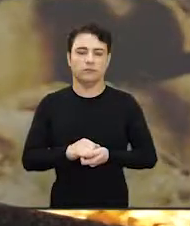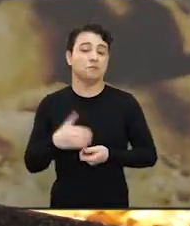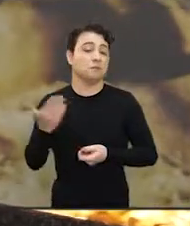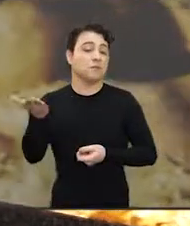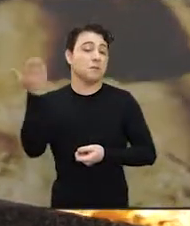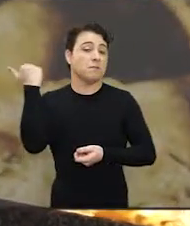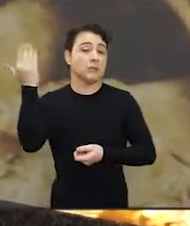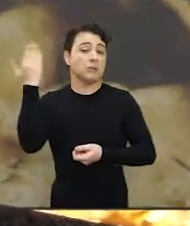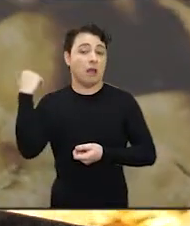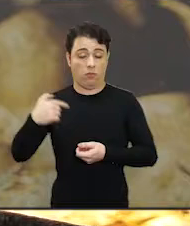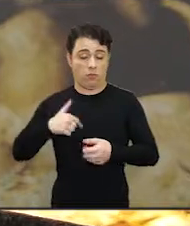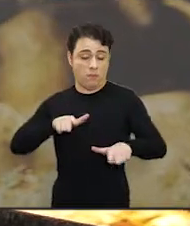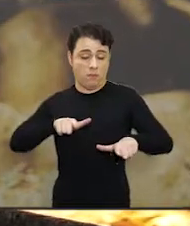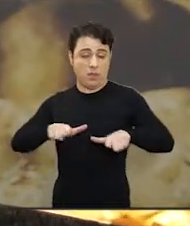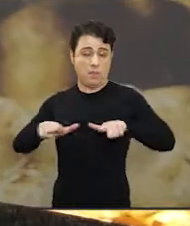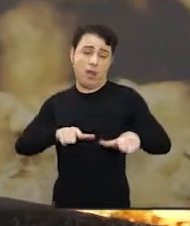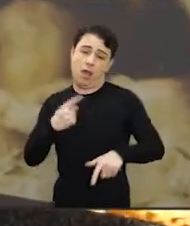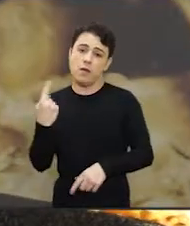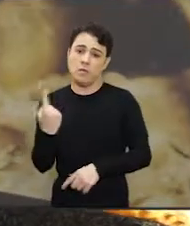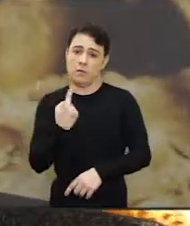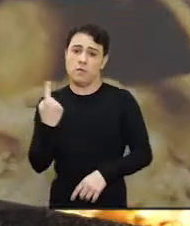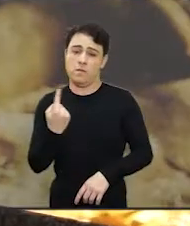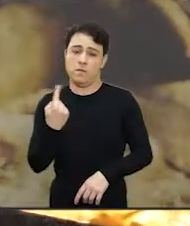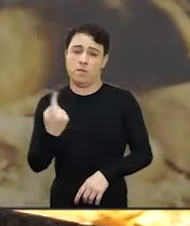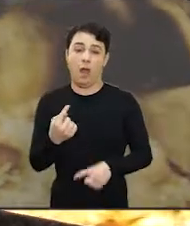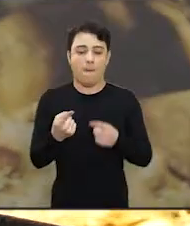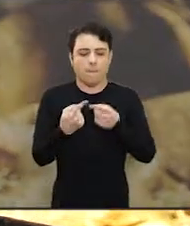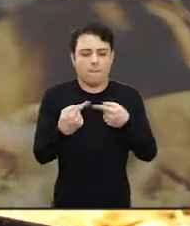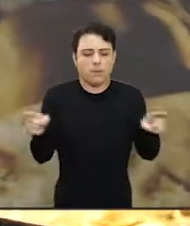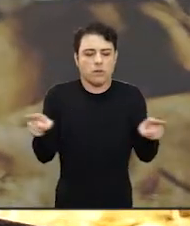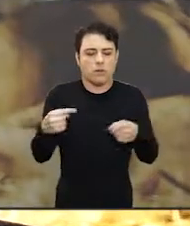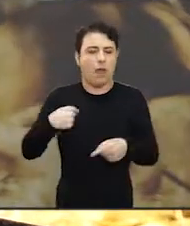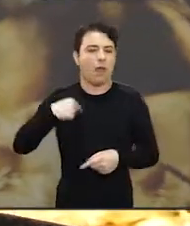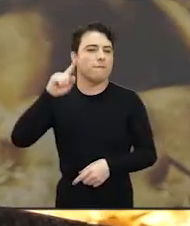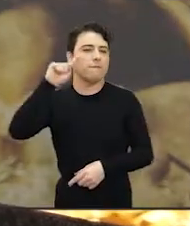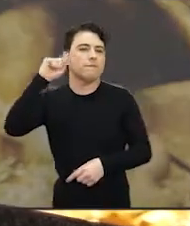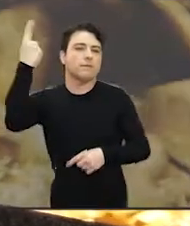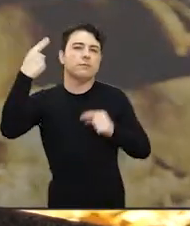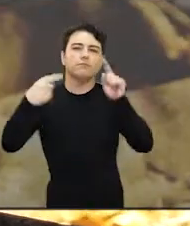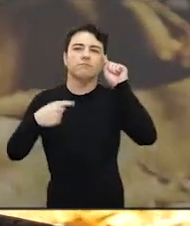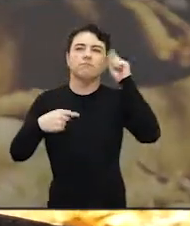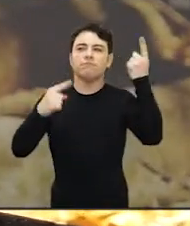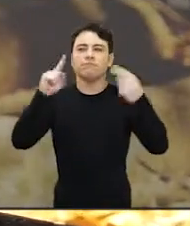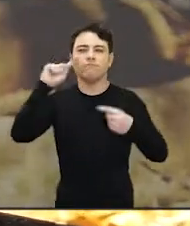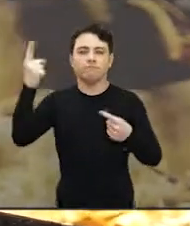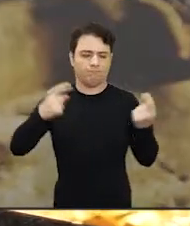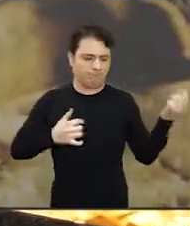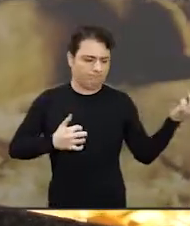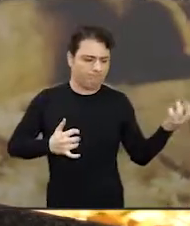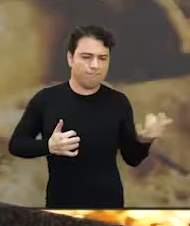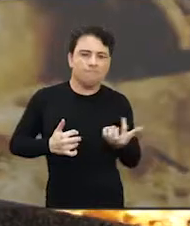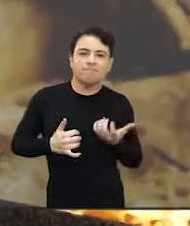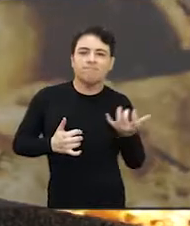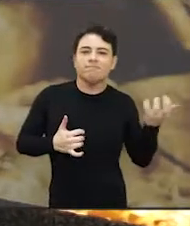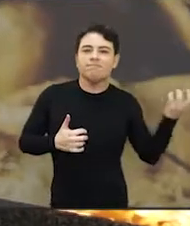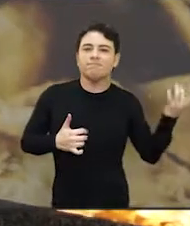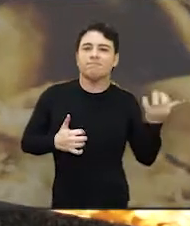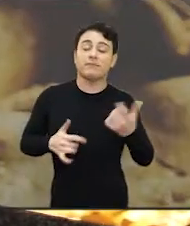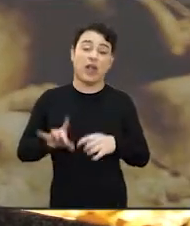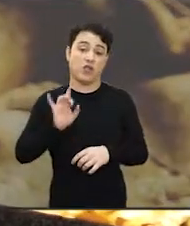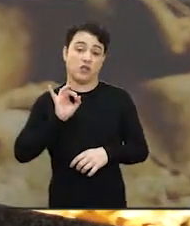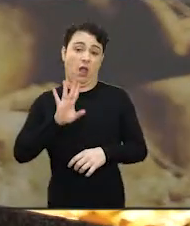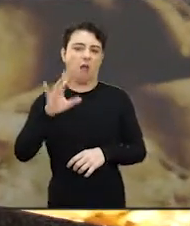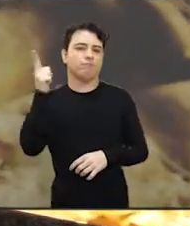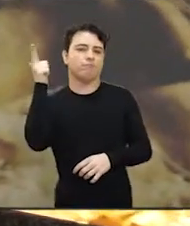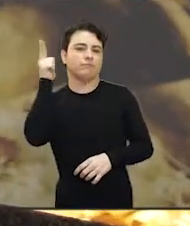Nos meus trabalhos individuais, os primeiros trabalhos que eu lancei como artista mesmo, autorais,